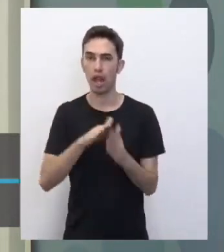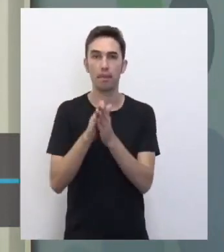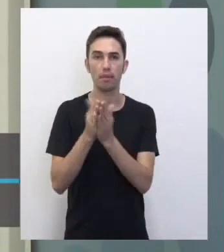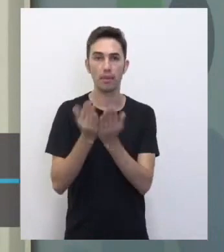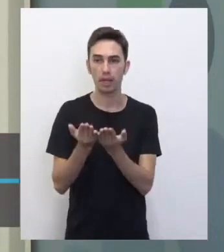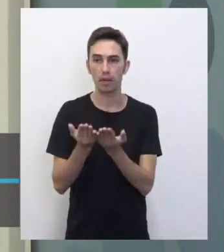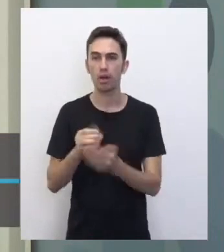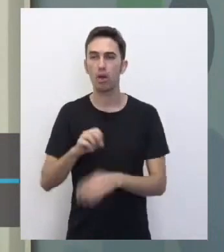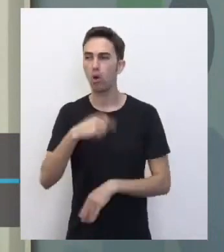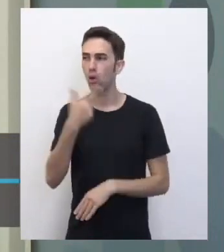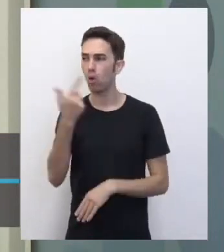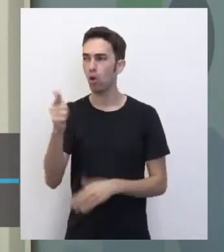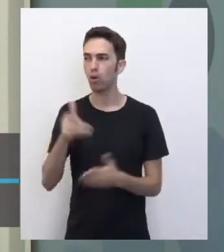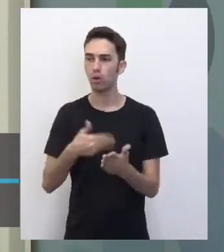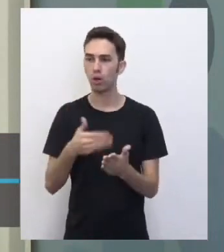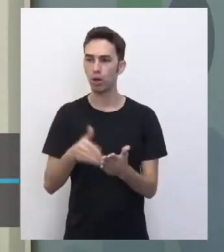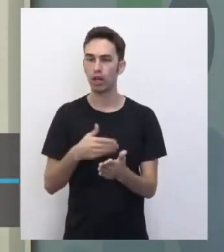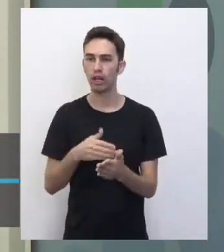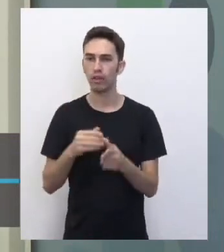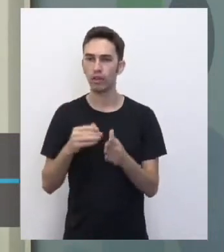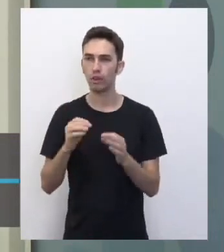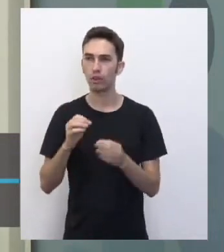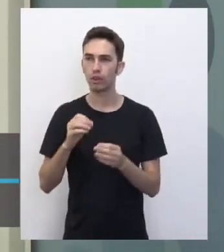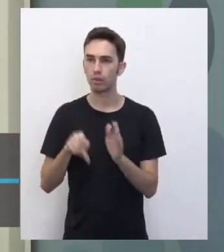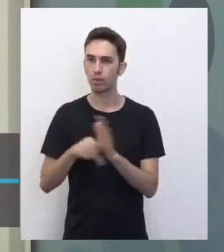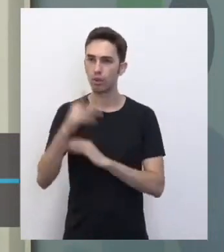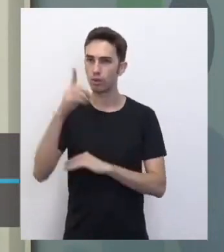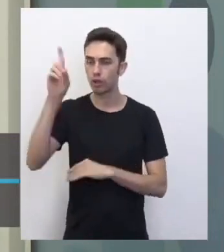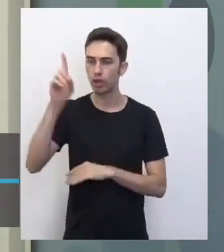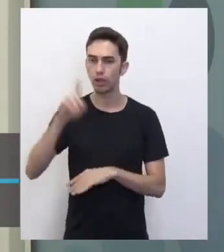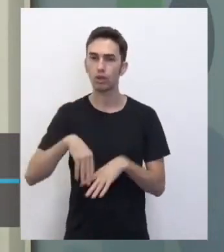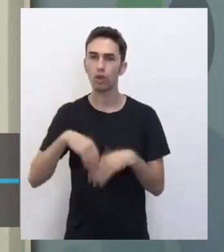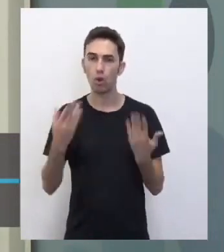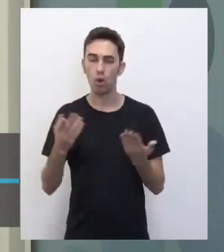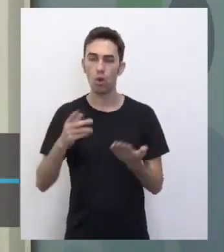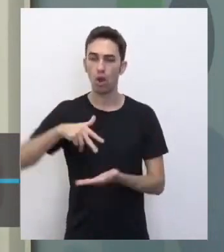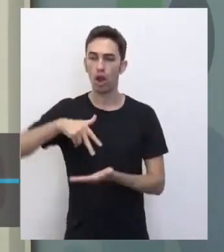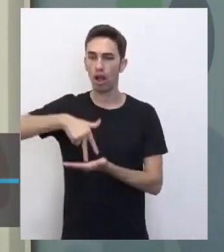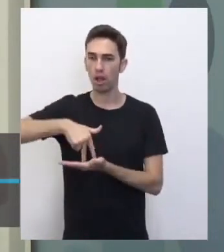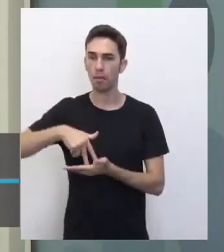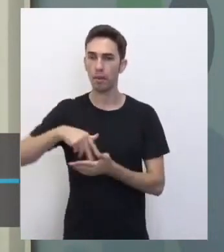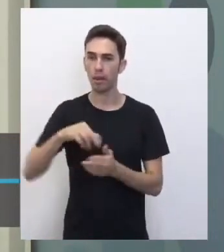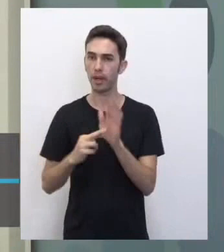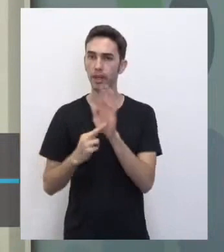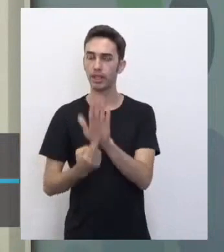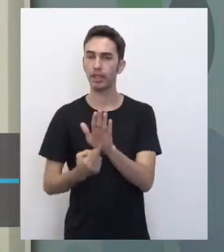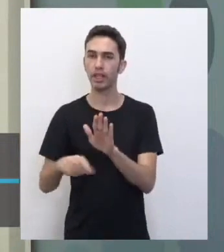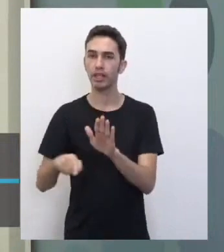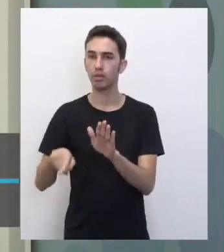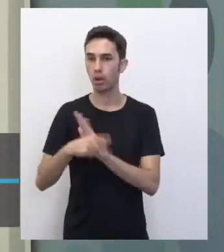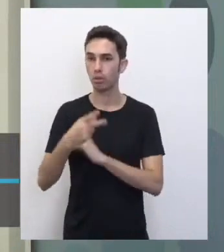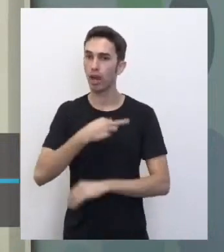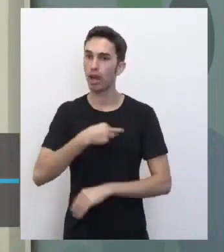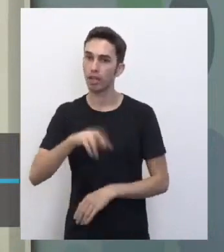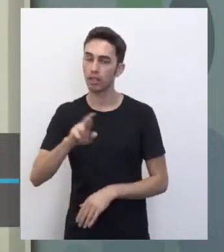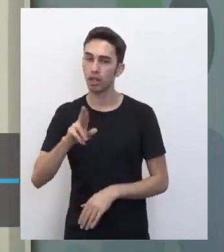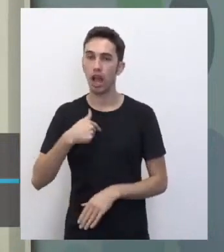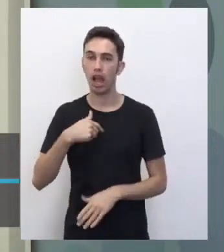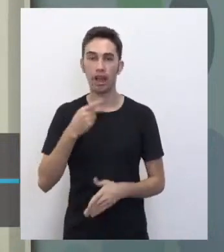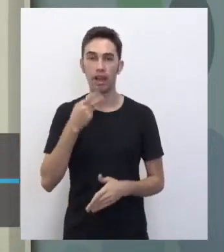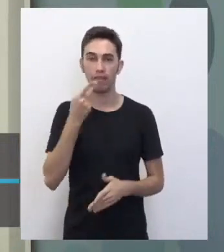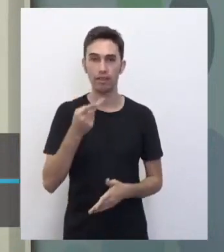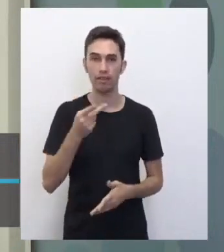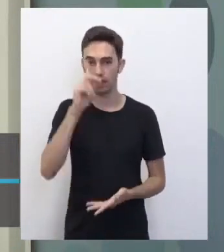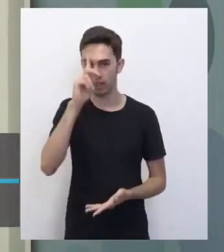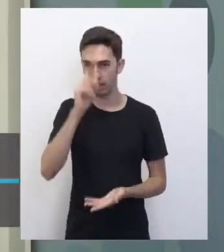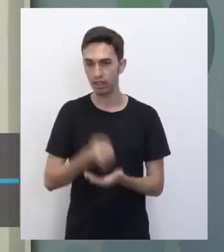ou outro livro sagrado, a divindade, ou os representantes da divindade, ajudam a gente a reconhecer o que é certo, o que é errado, o